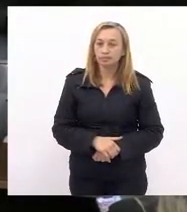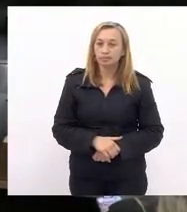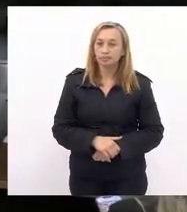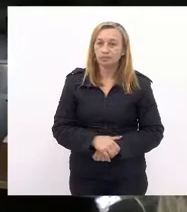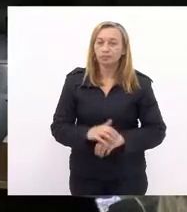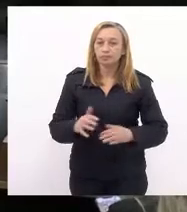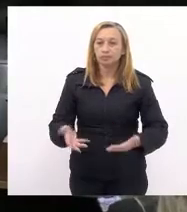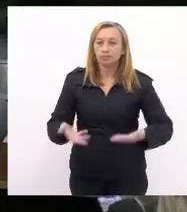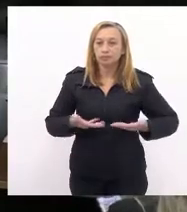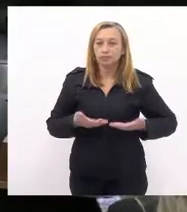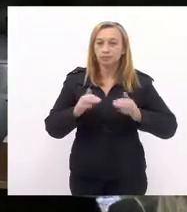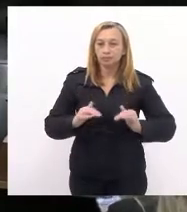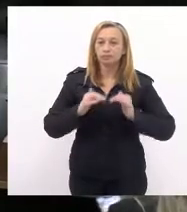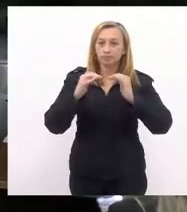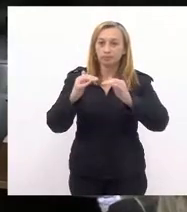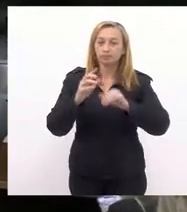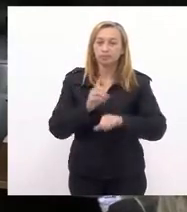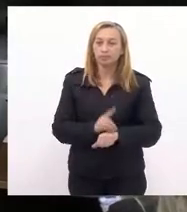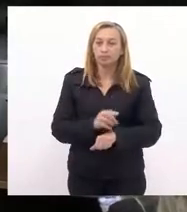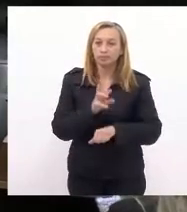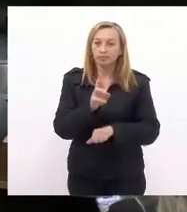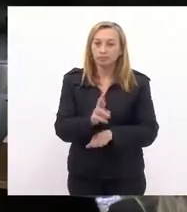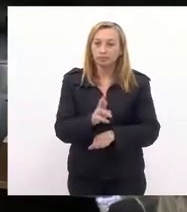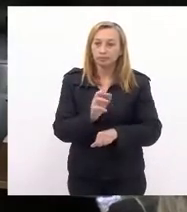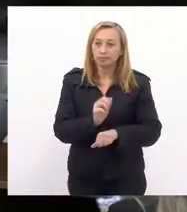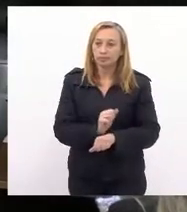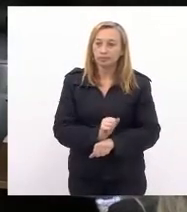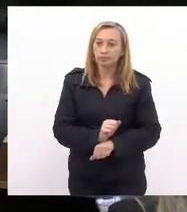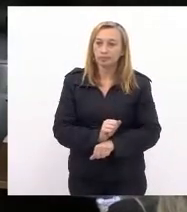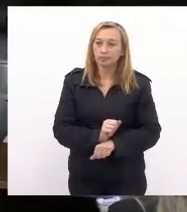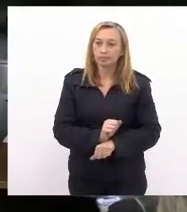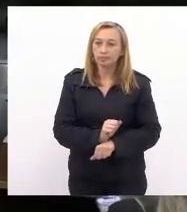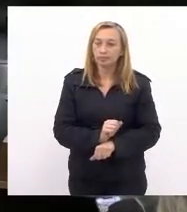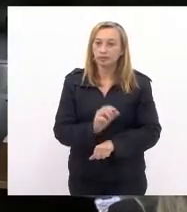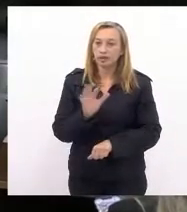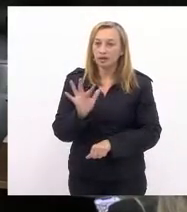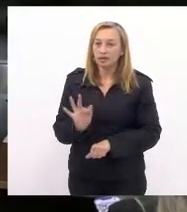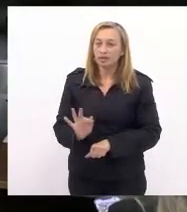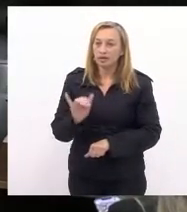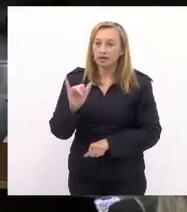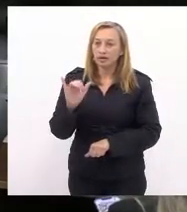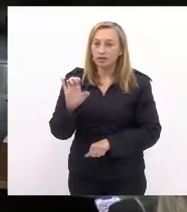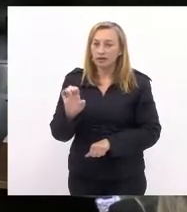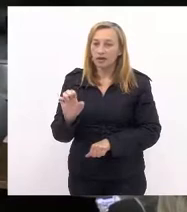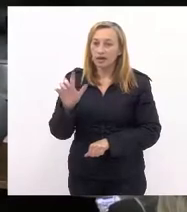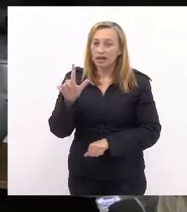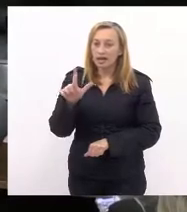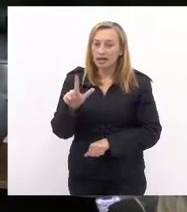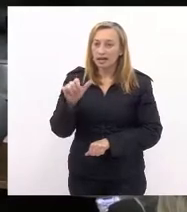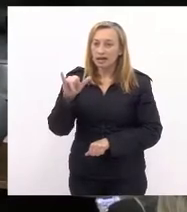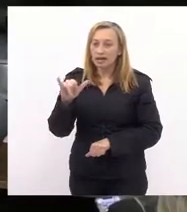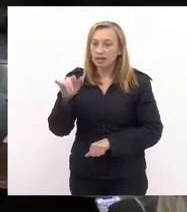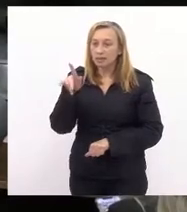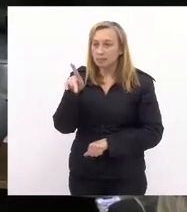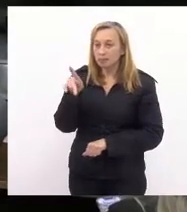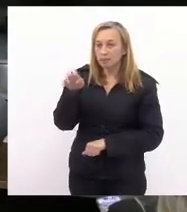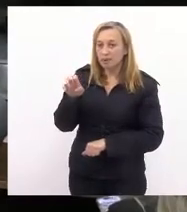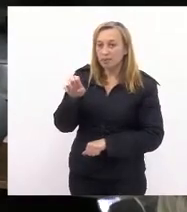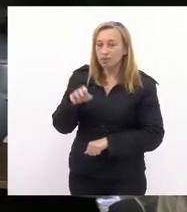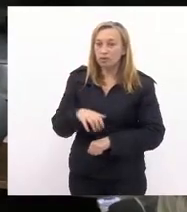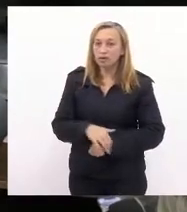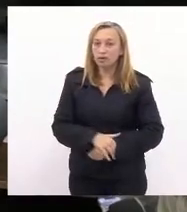Tenho a honra de chamar o excelentíssimo doutor Felipe Mariposa Junes.